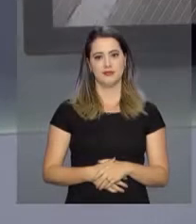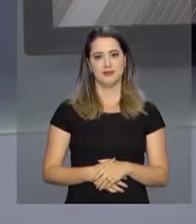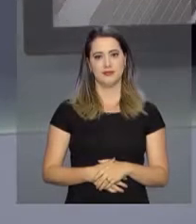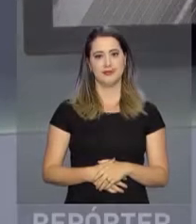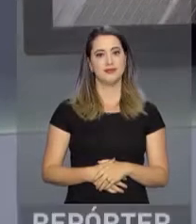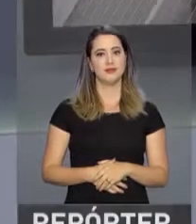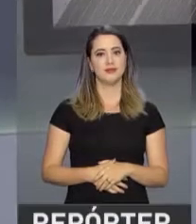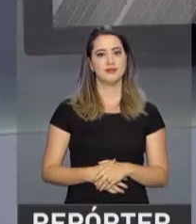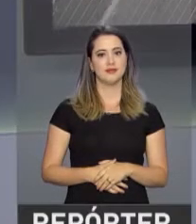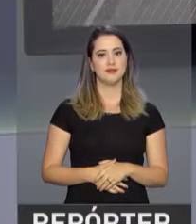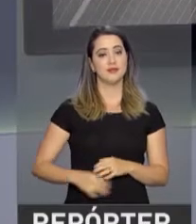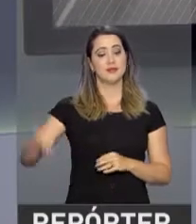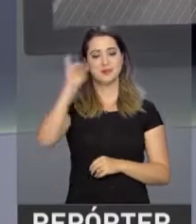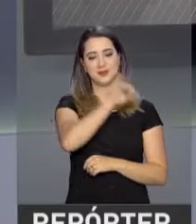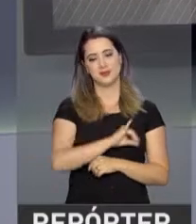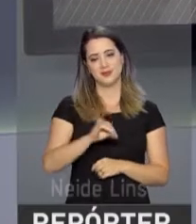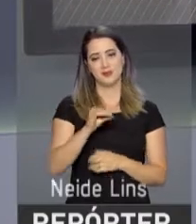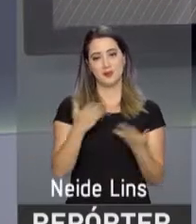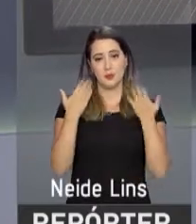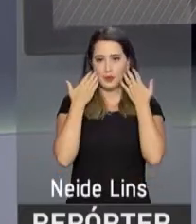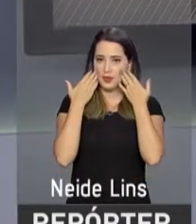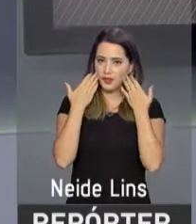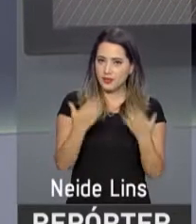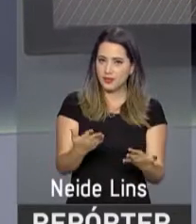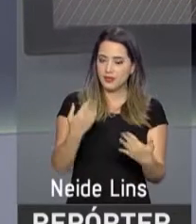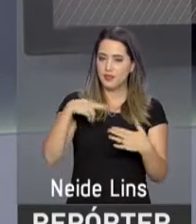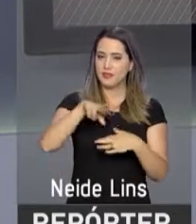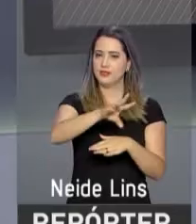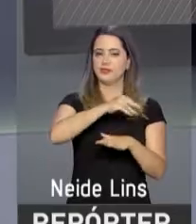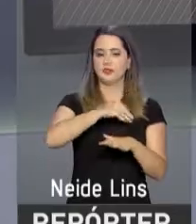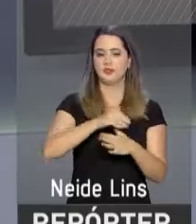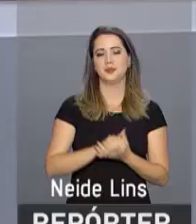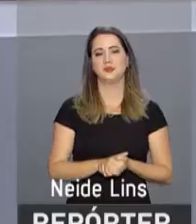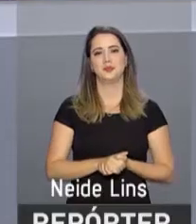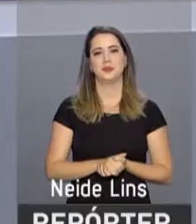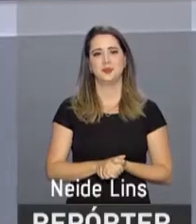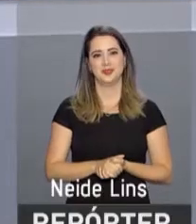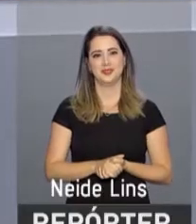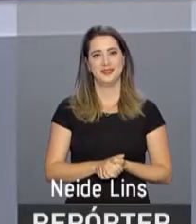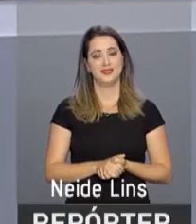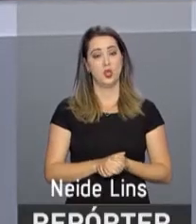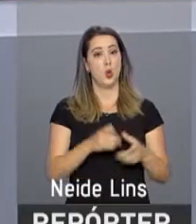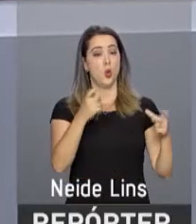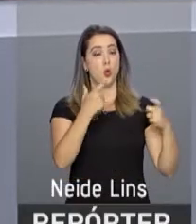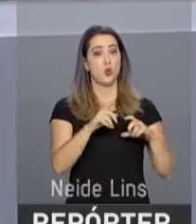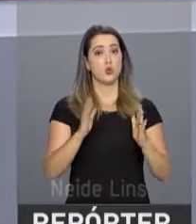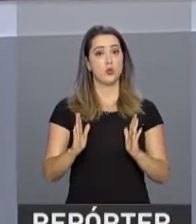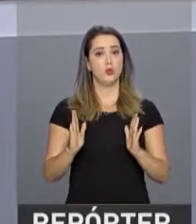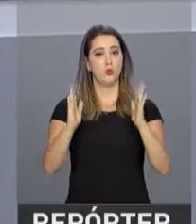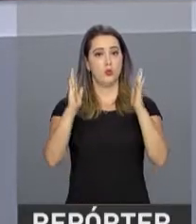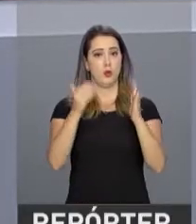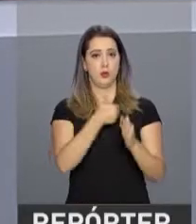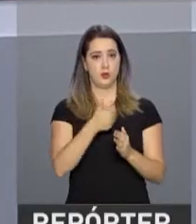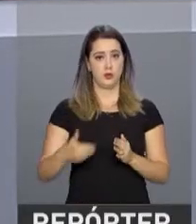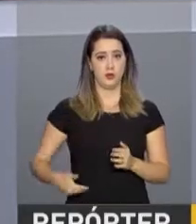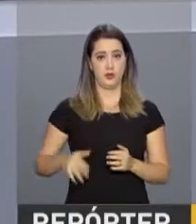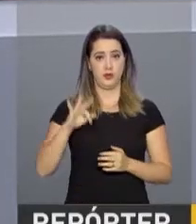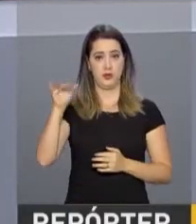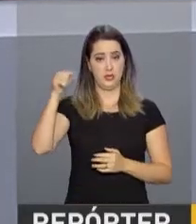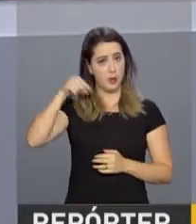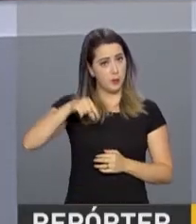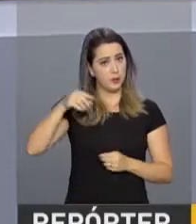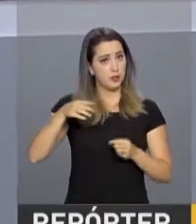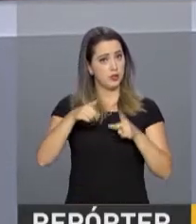olá começa agora mais uma edição do repórter nbr os prédios do governo federal aqui da esplanada dos ministérios